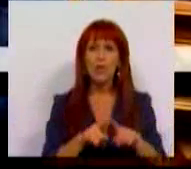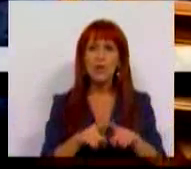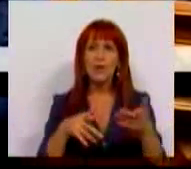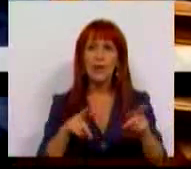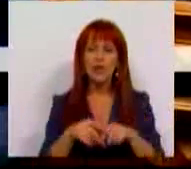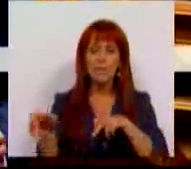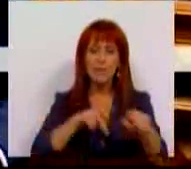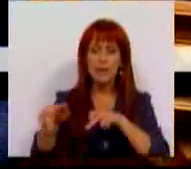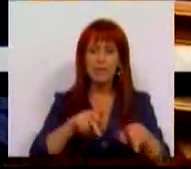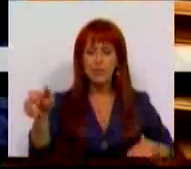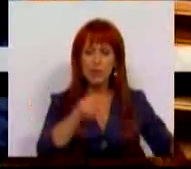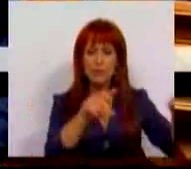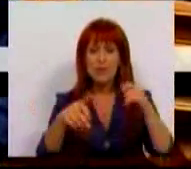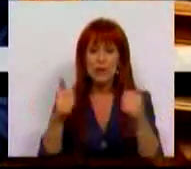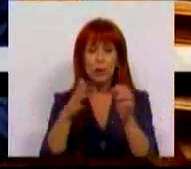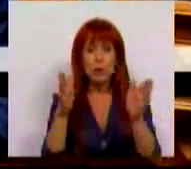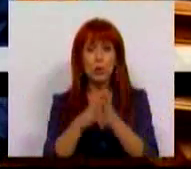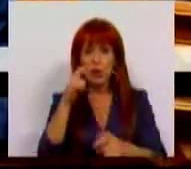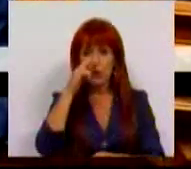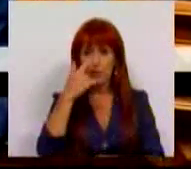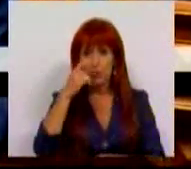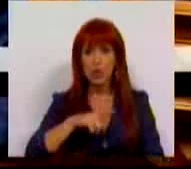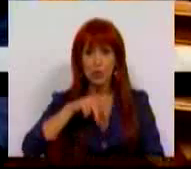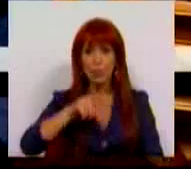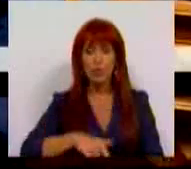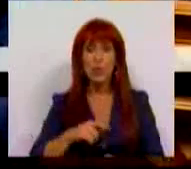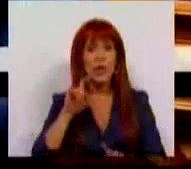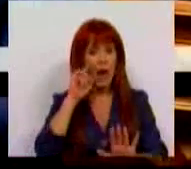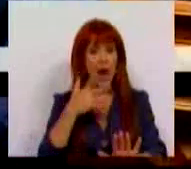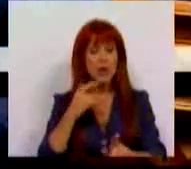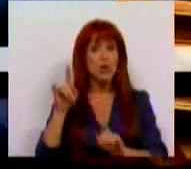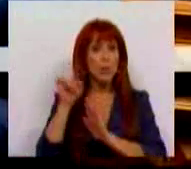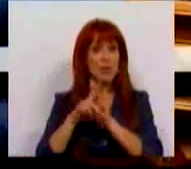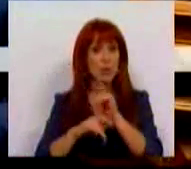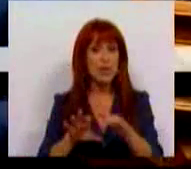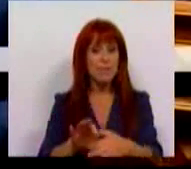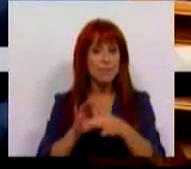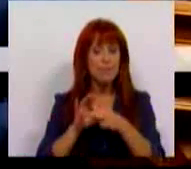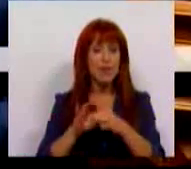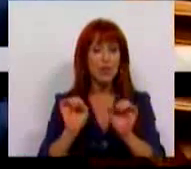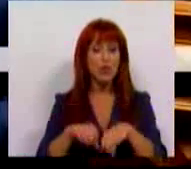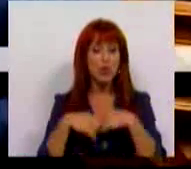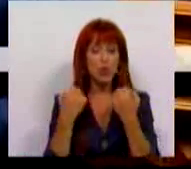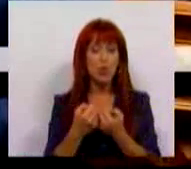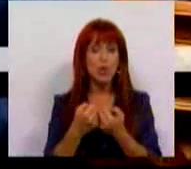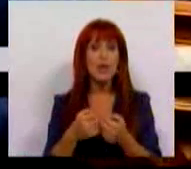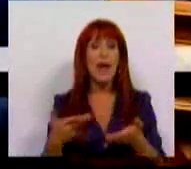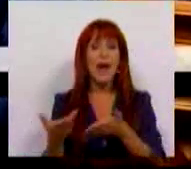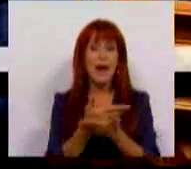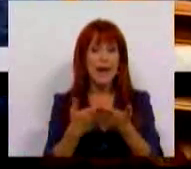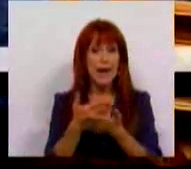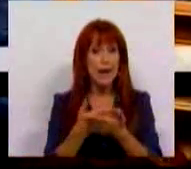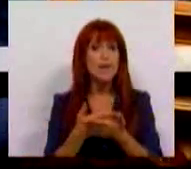para a mobilidade de todos os portugueses e a salvaguarda do princípio da coesão social,